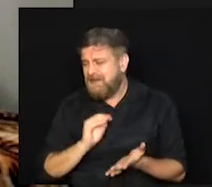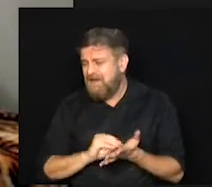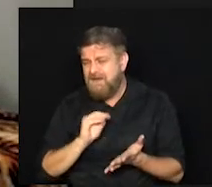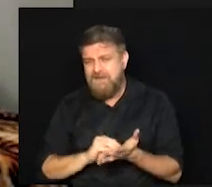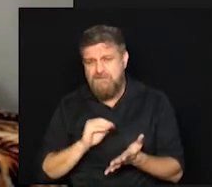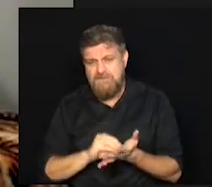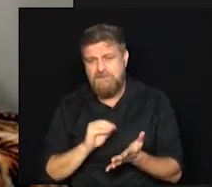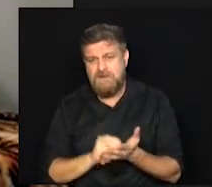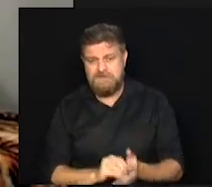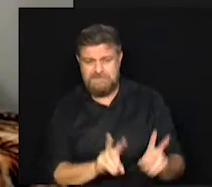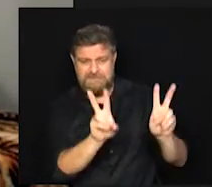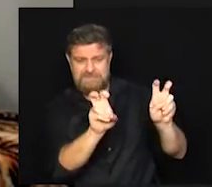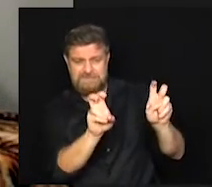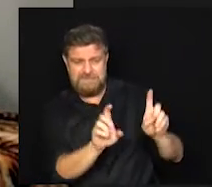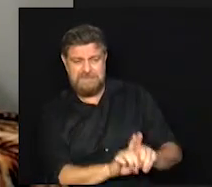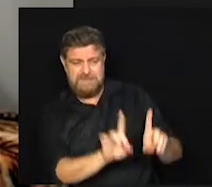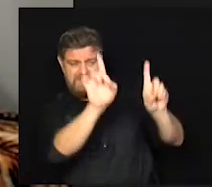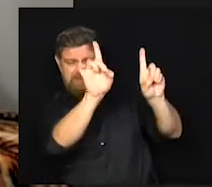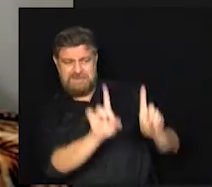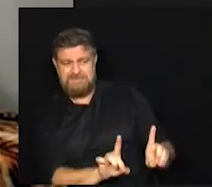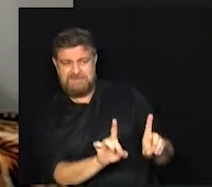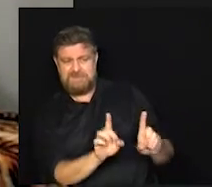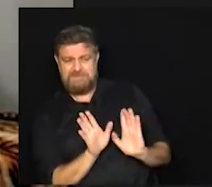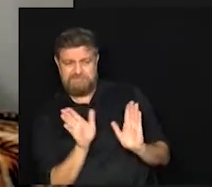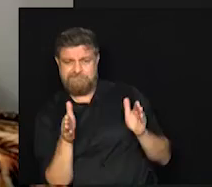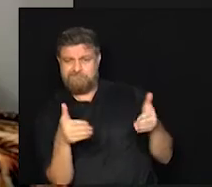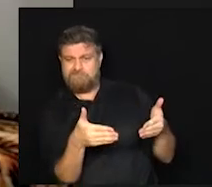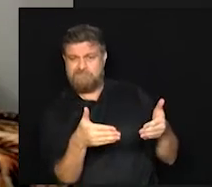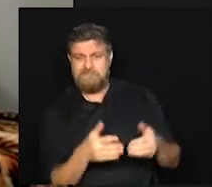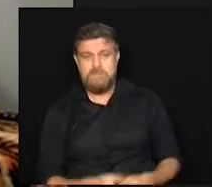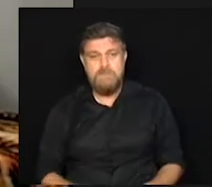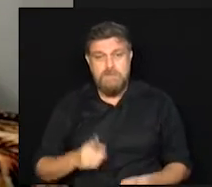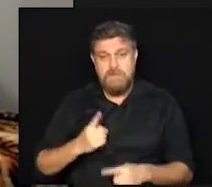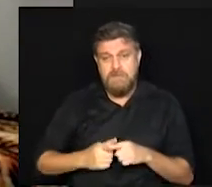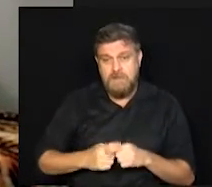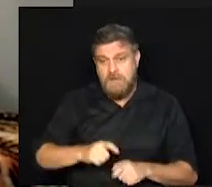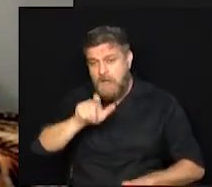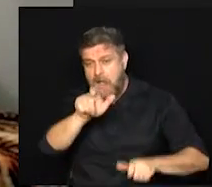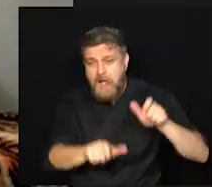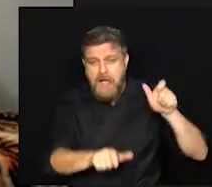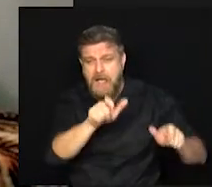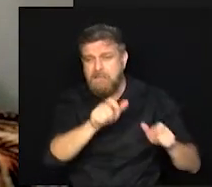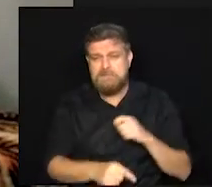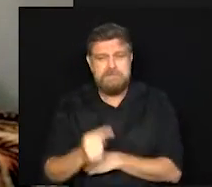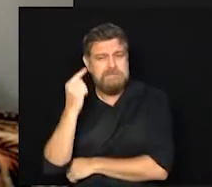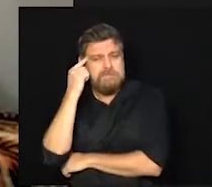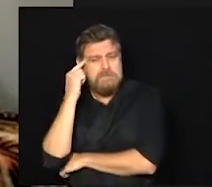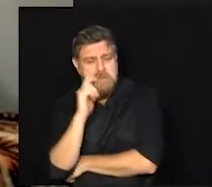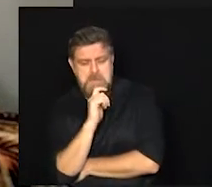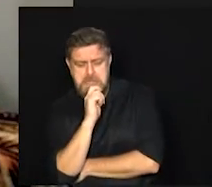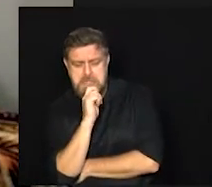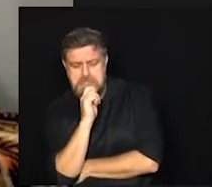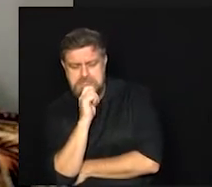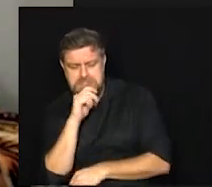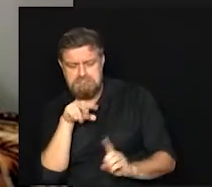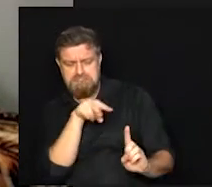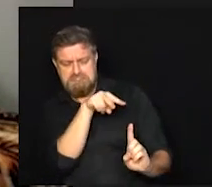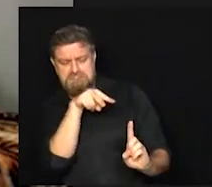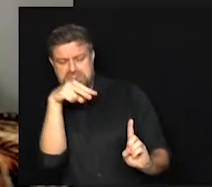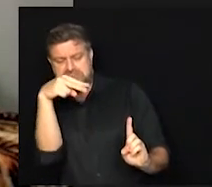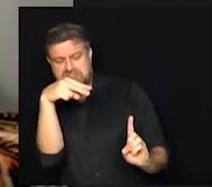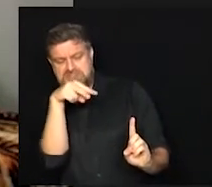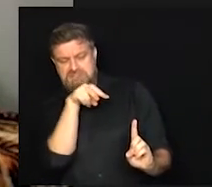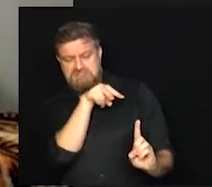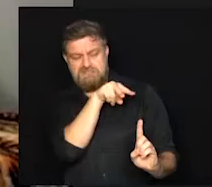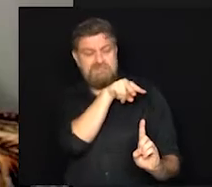nessas questões, porque as pessoas têm uma visão da pessoa com